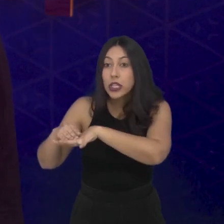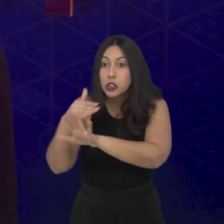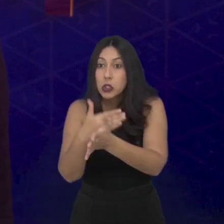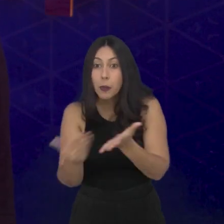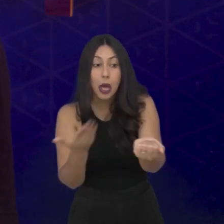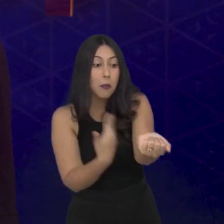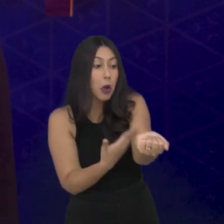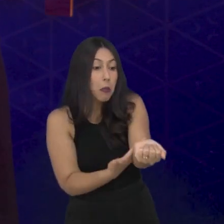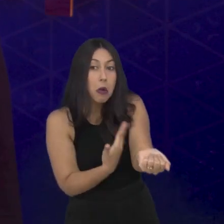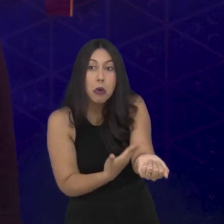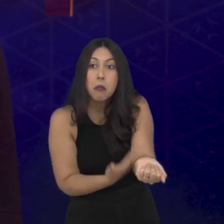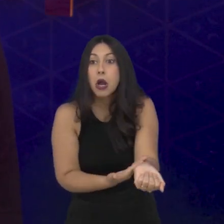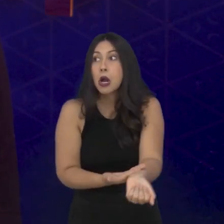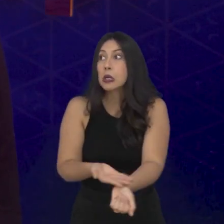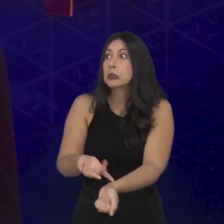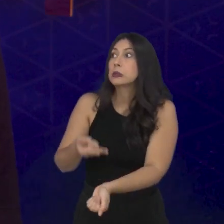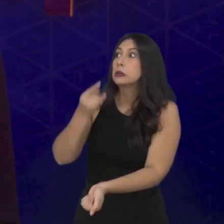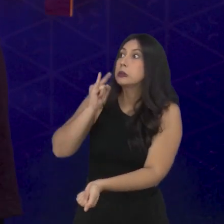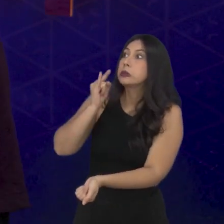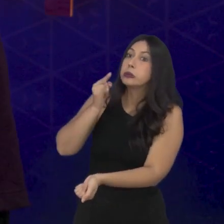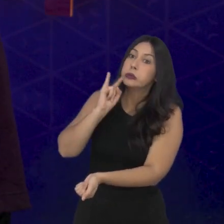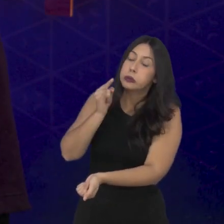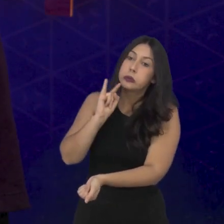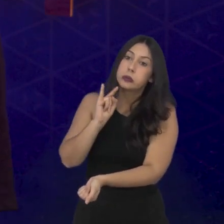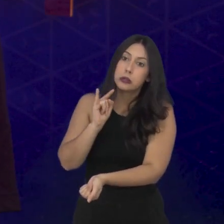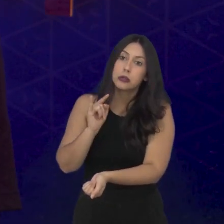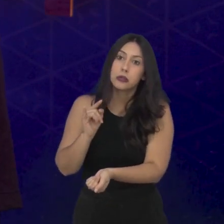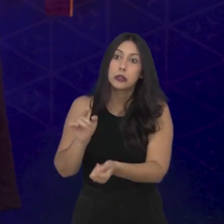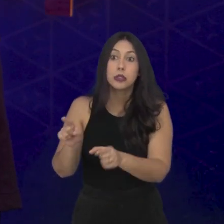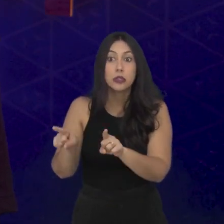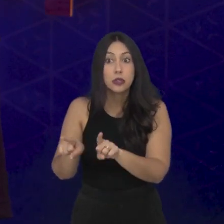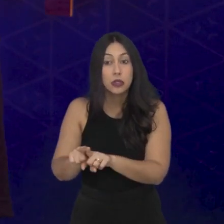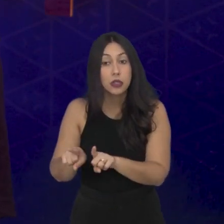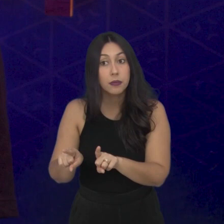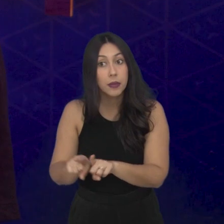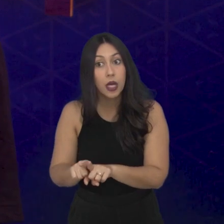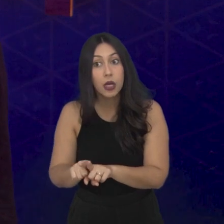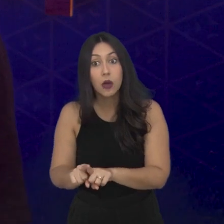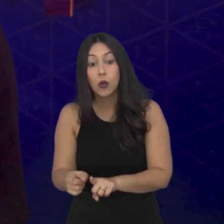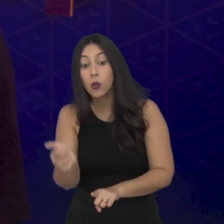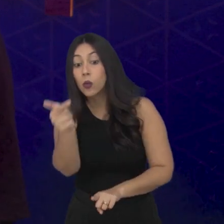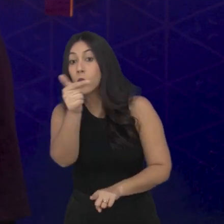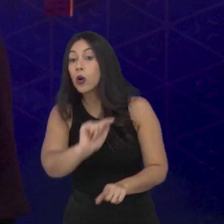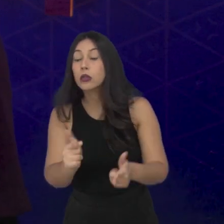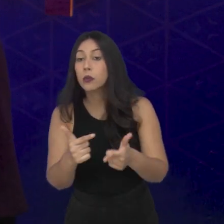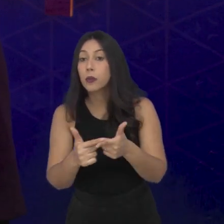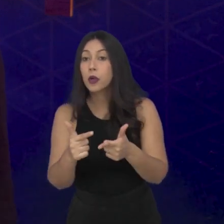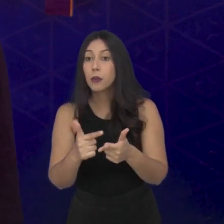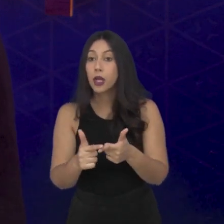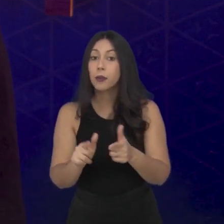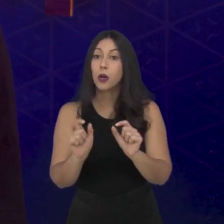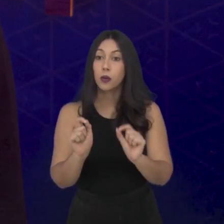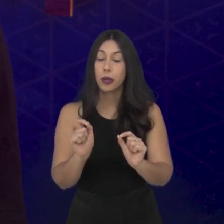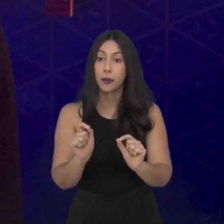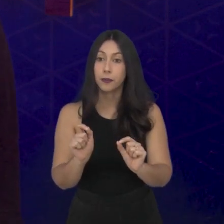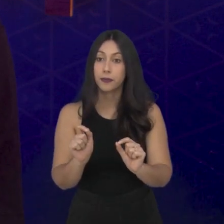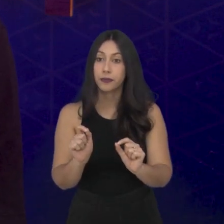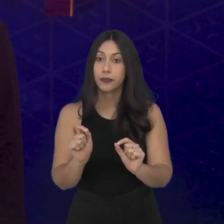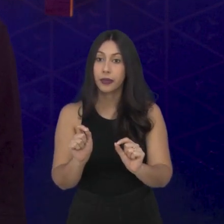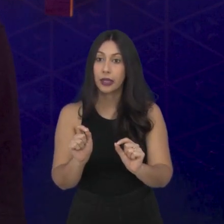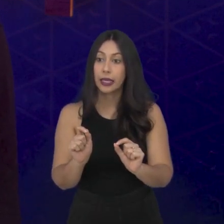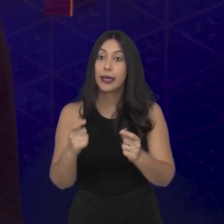uso abusivo de álcool e tudo mais, né? Inclusive, né, uma outra questão, aqui na nossa cidade a gente teve uma lei que